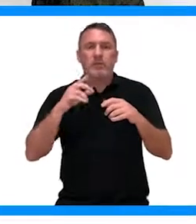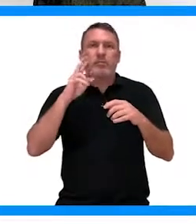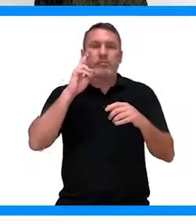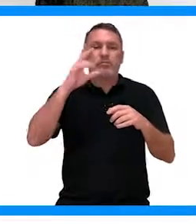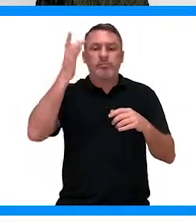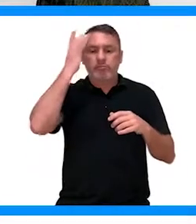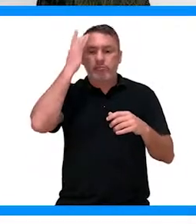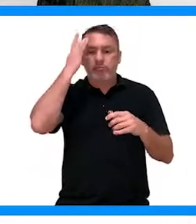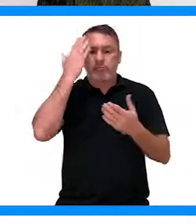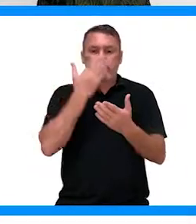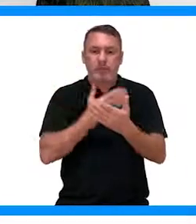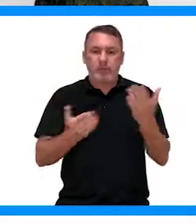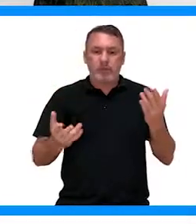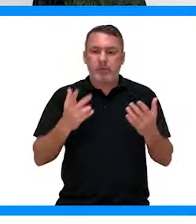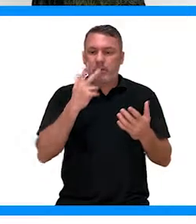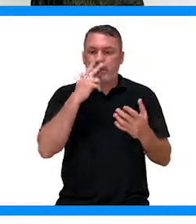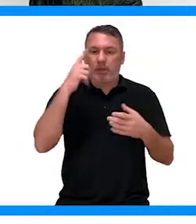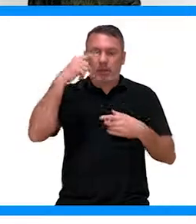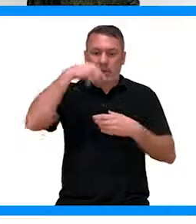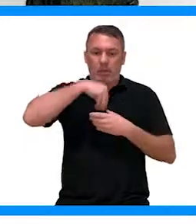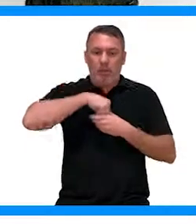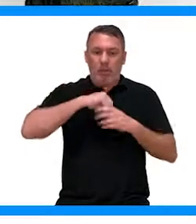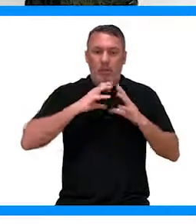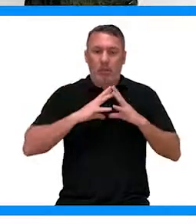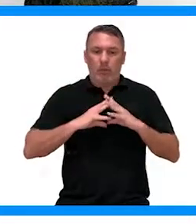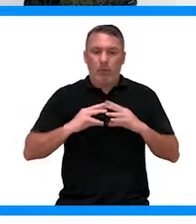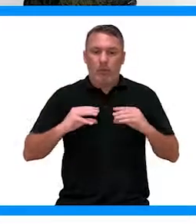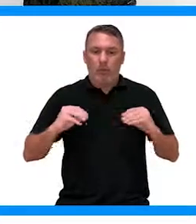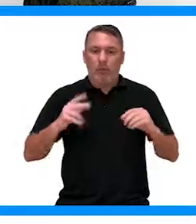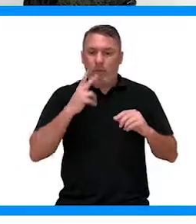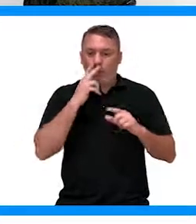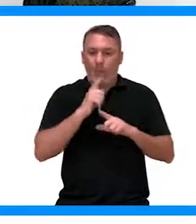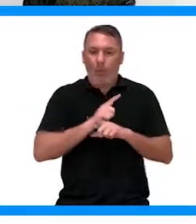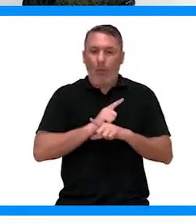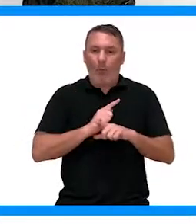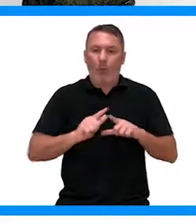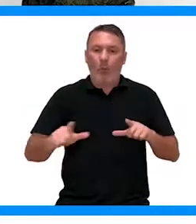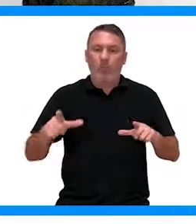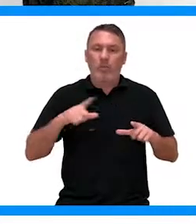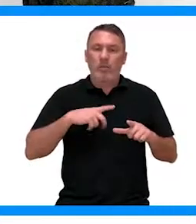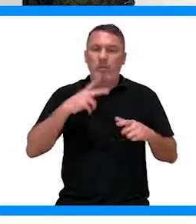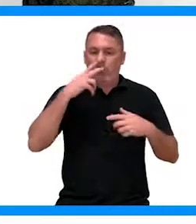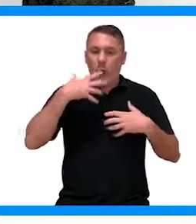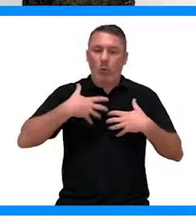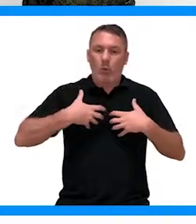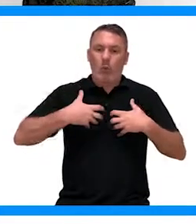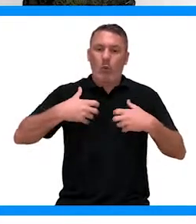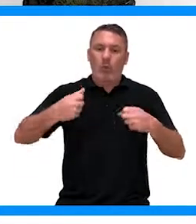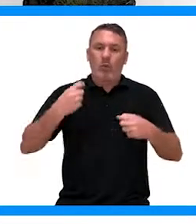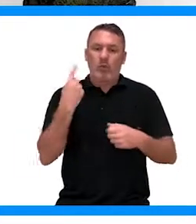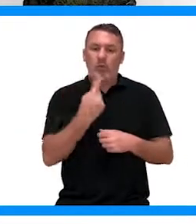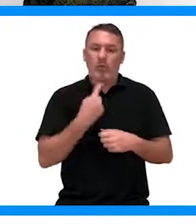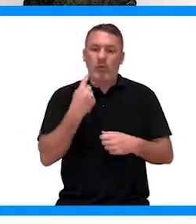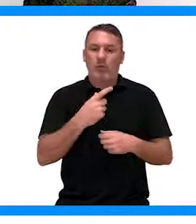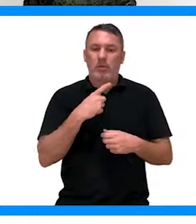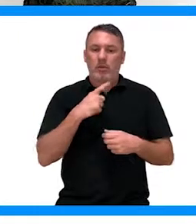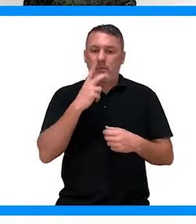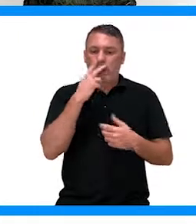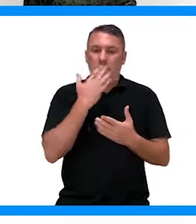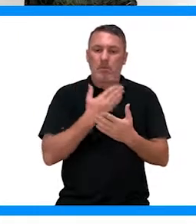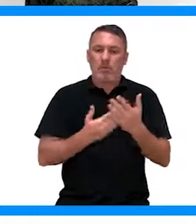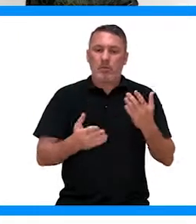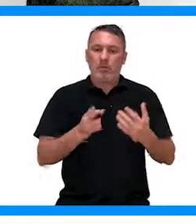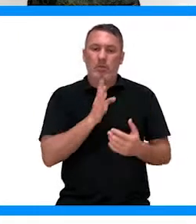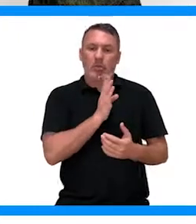as racionalizações, reflexões ou desalentos mediados pelo intelecto. Tudo foi se desvanecendo dentro de